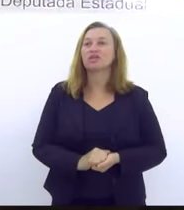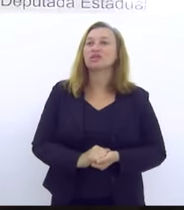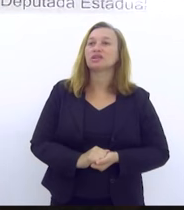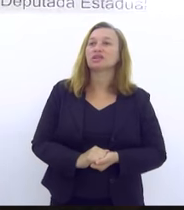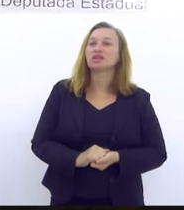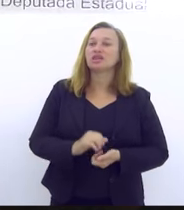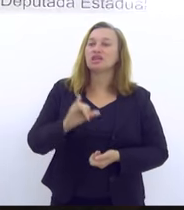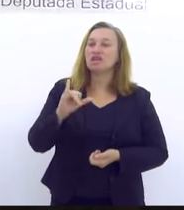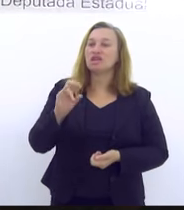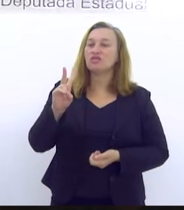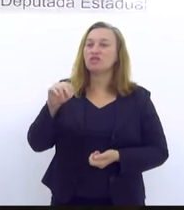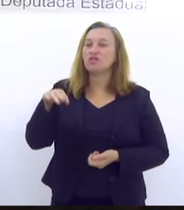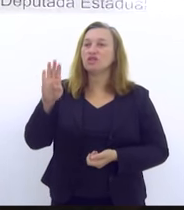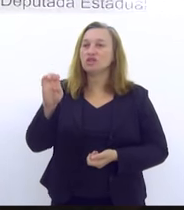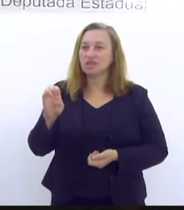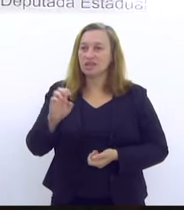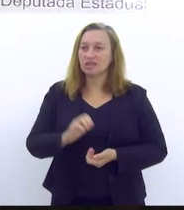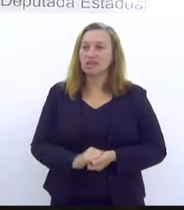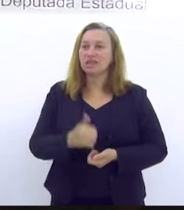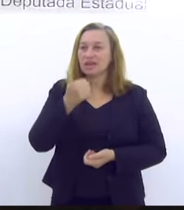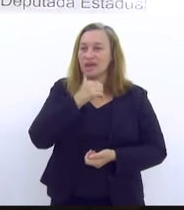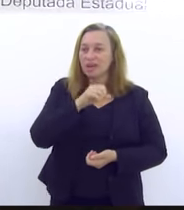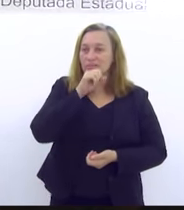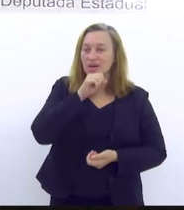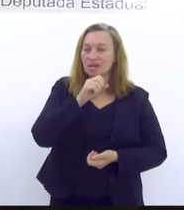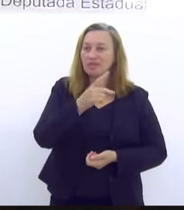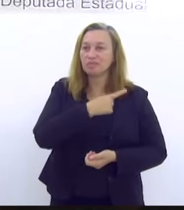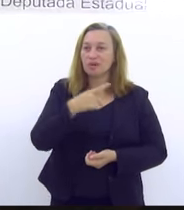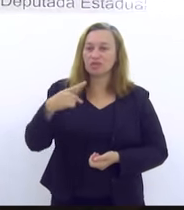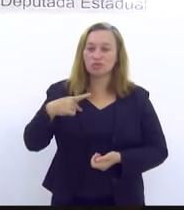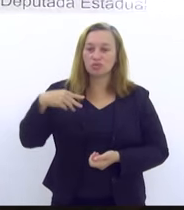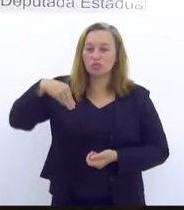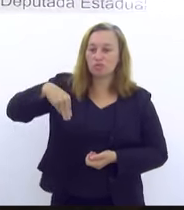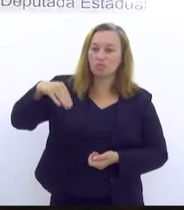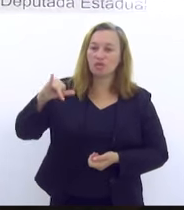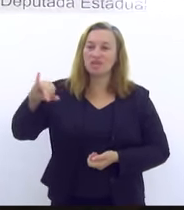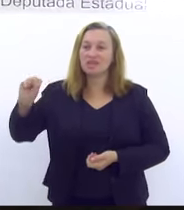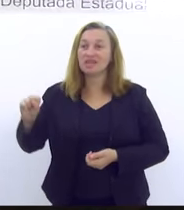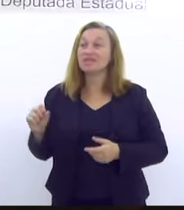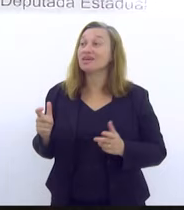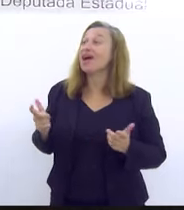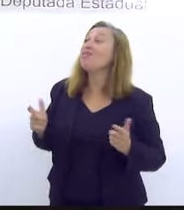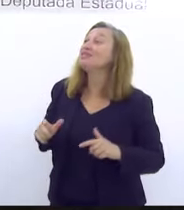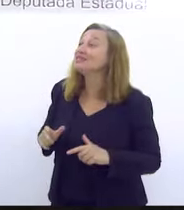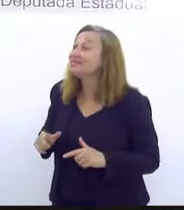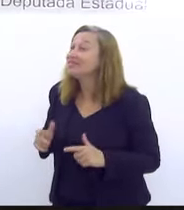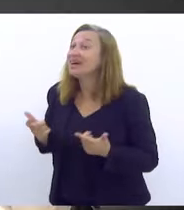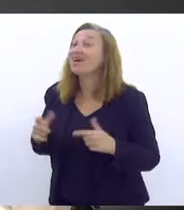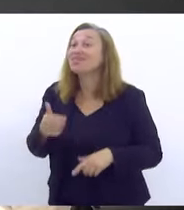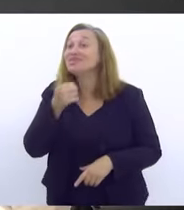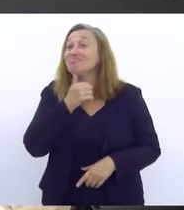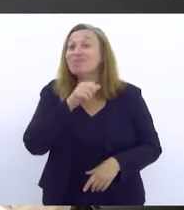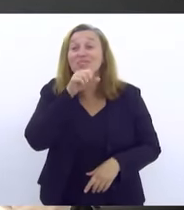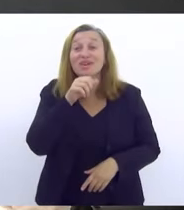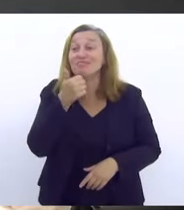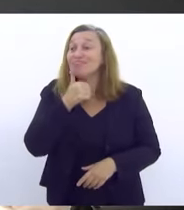senhora Ivone Maria Gomes Soares, que é mãe do nosso querido pastor Moisés. Cadê ela? Cadê ela, mamãe?